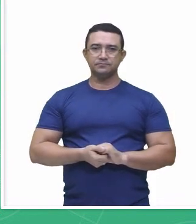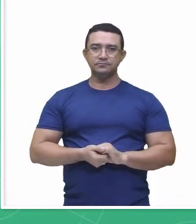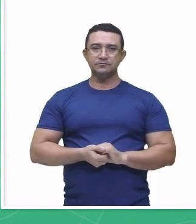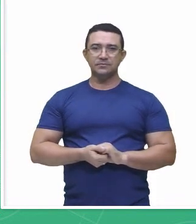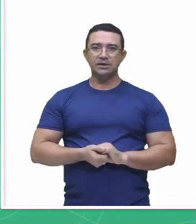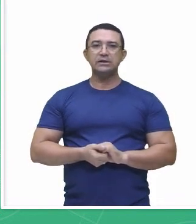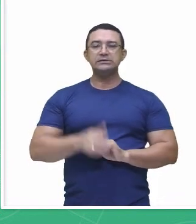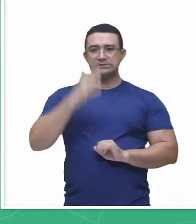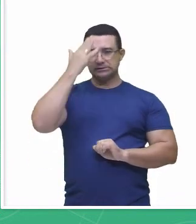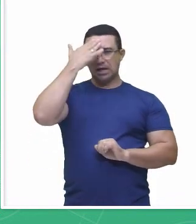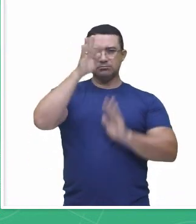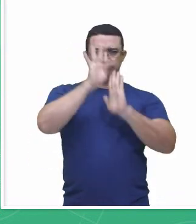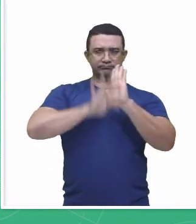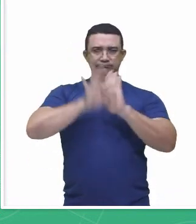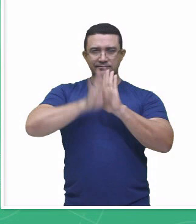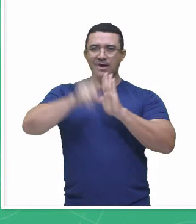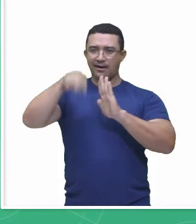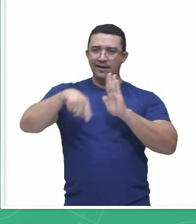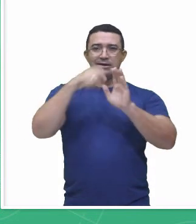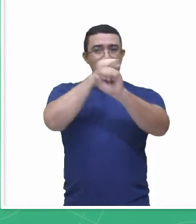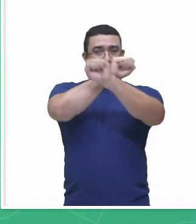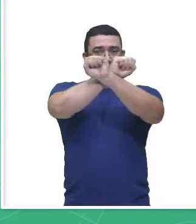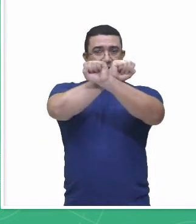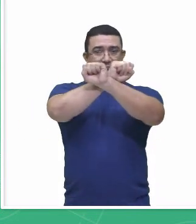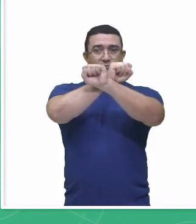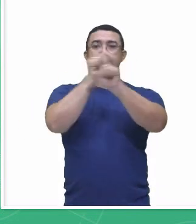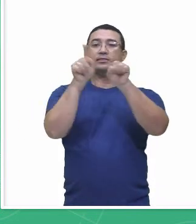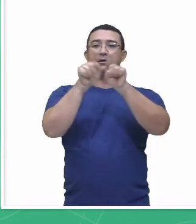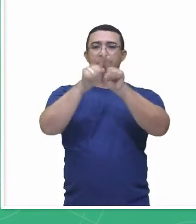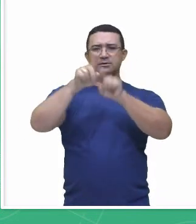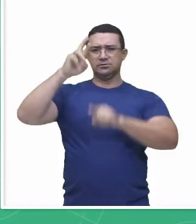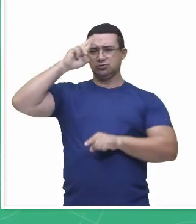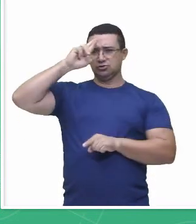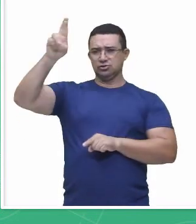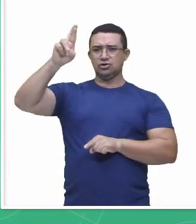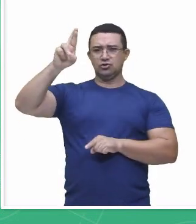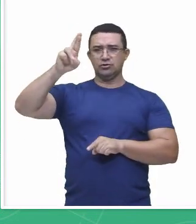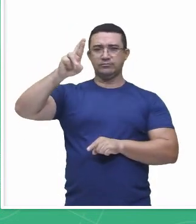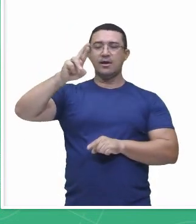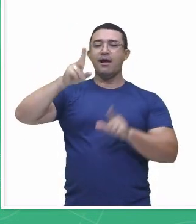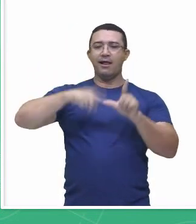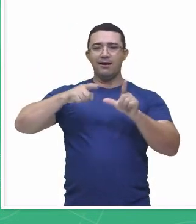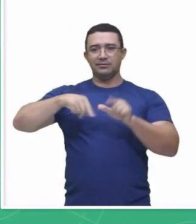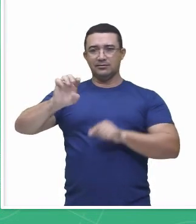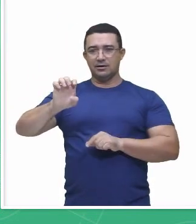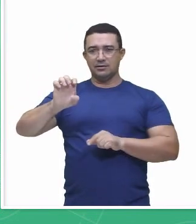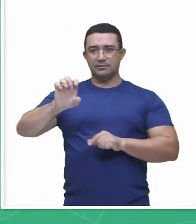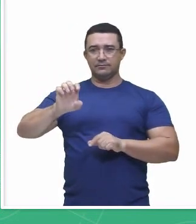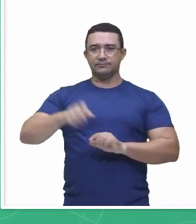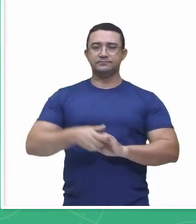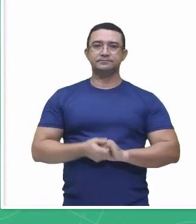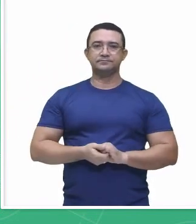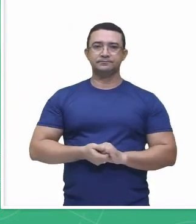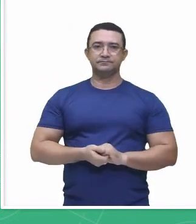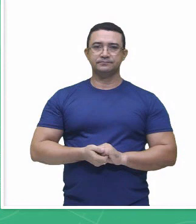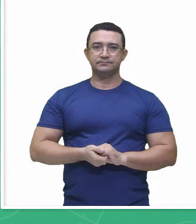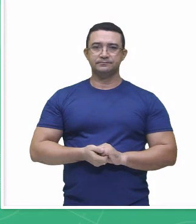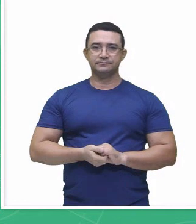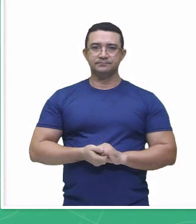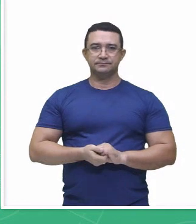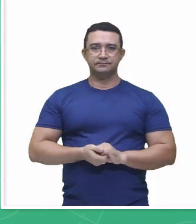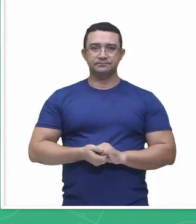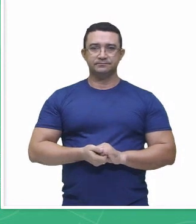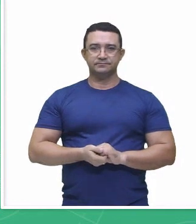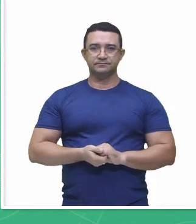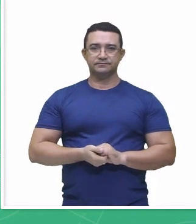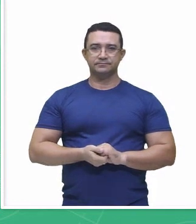gente tem nesse texto escravos e senhores. Então, vai ser a alternativa E, tá bom? Que é o que tem no nosso